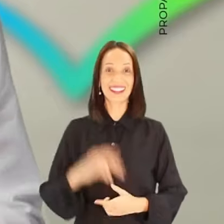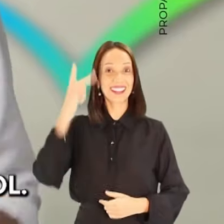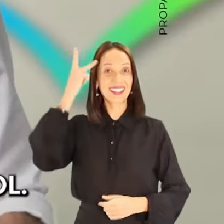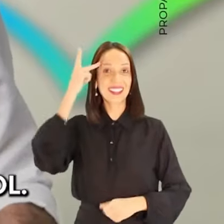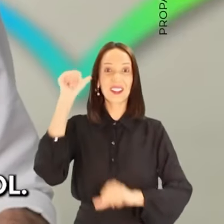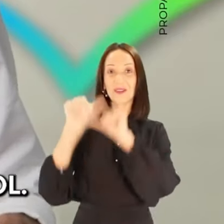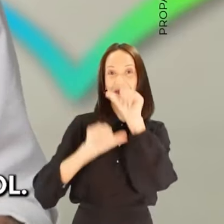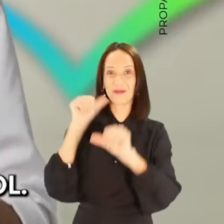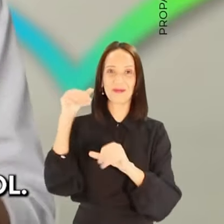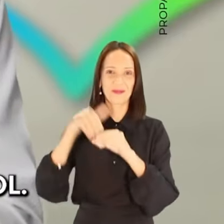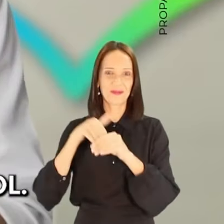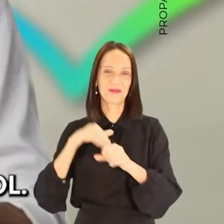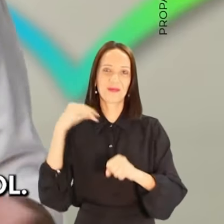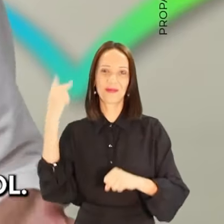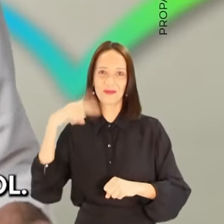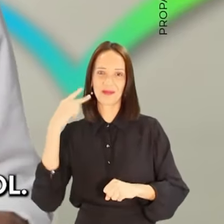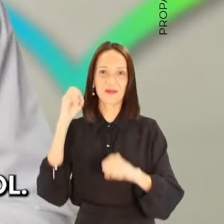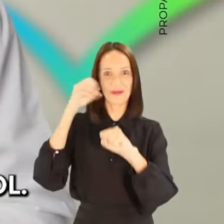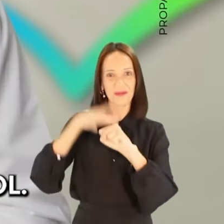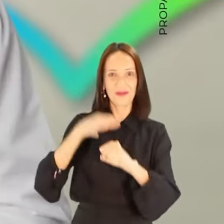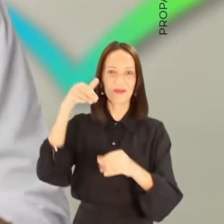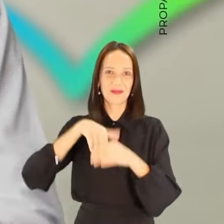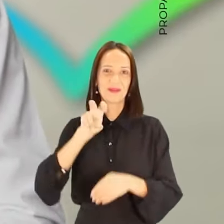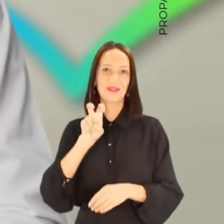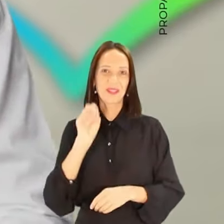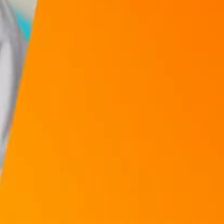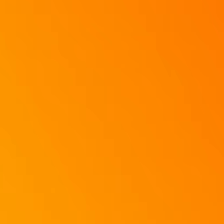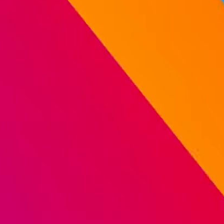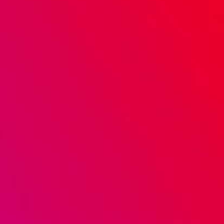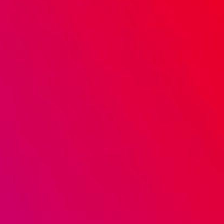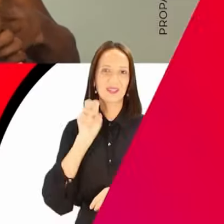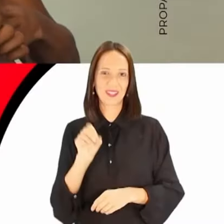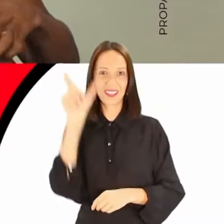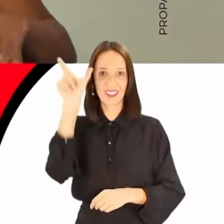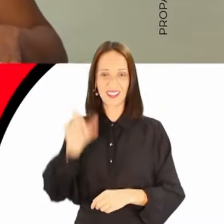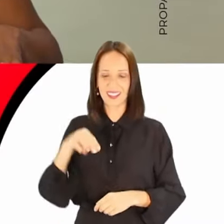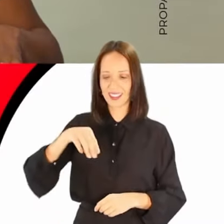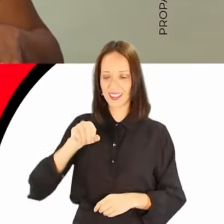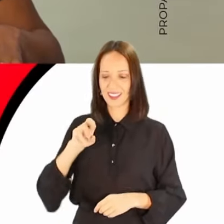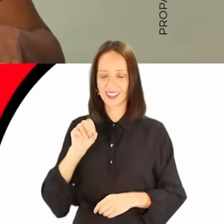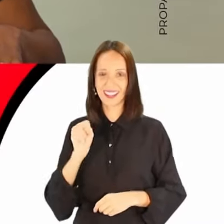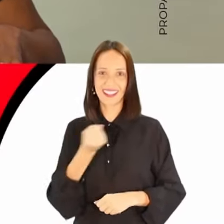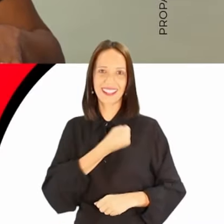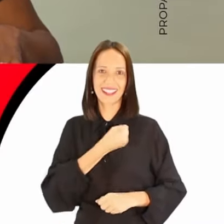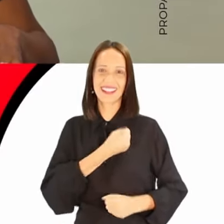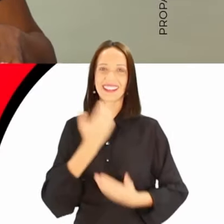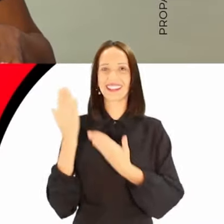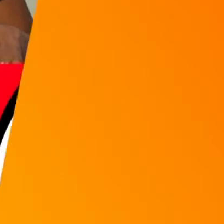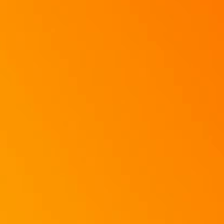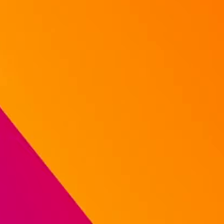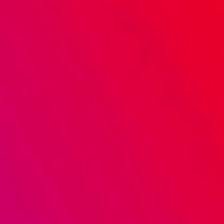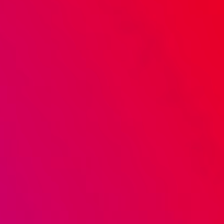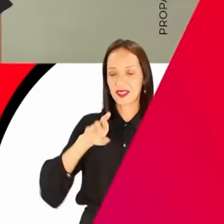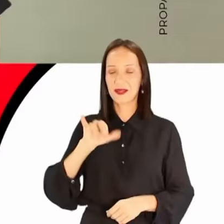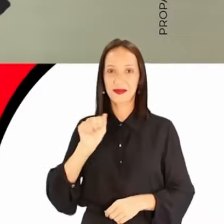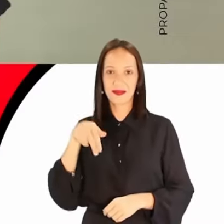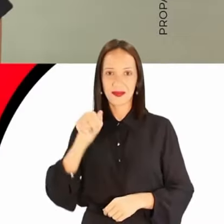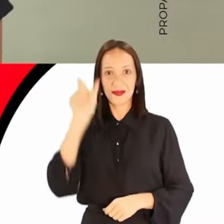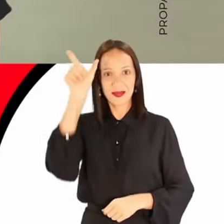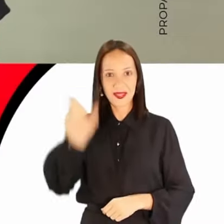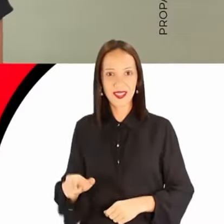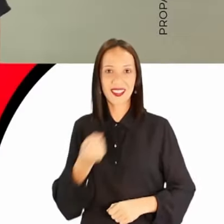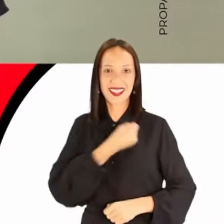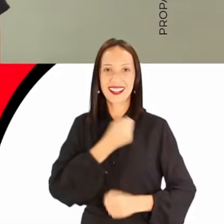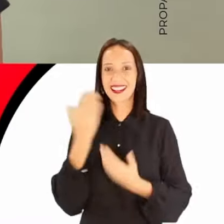Para mudar São Paulo, vote nos vereadores do PSOL. Vote 50. Sou Marcos Maroles, 50-113. Mariana